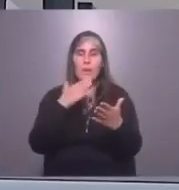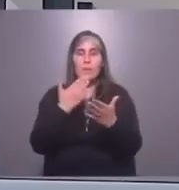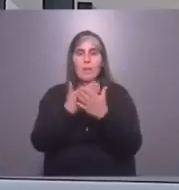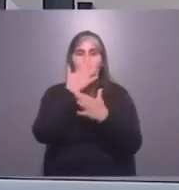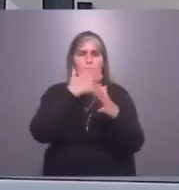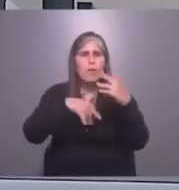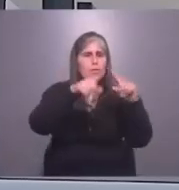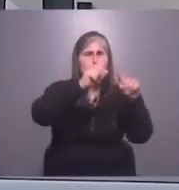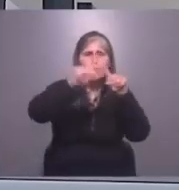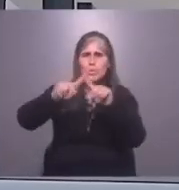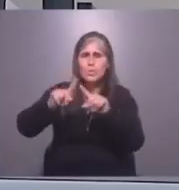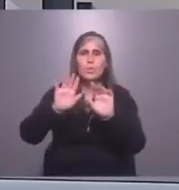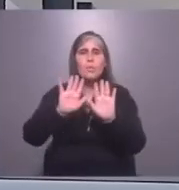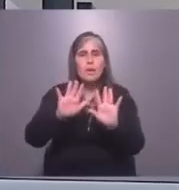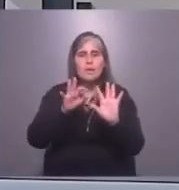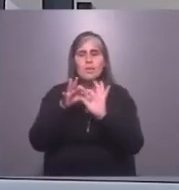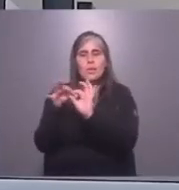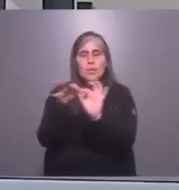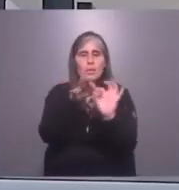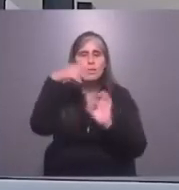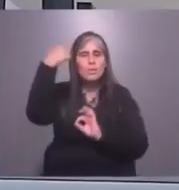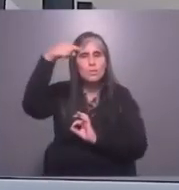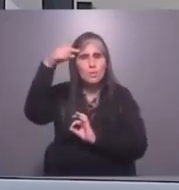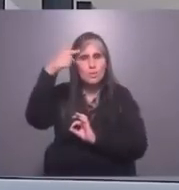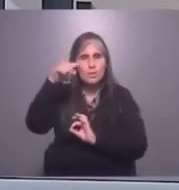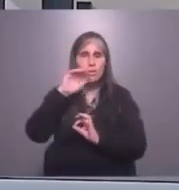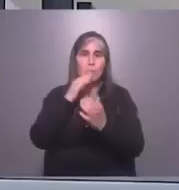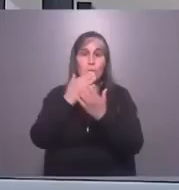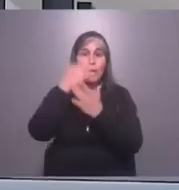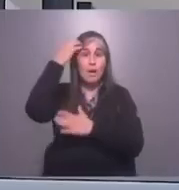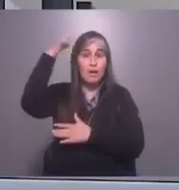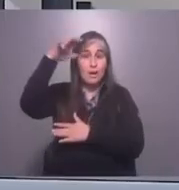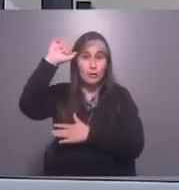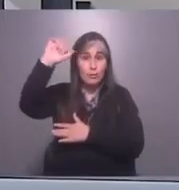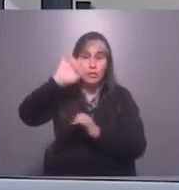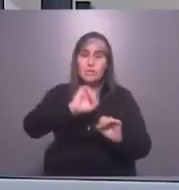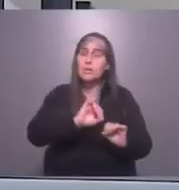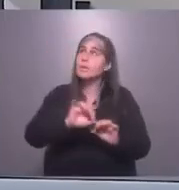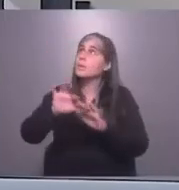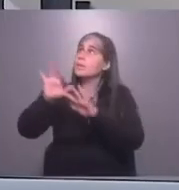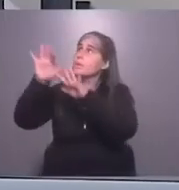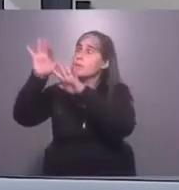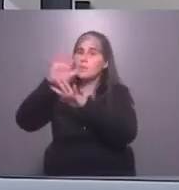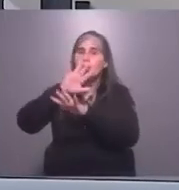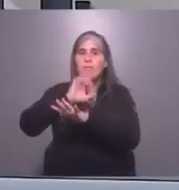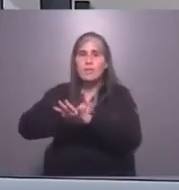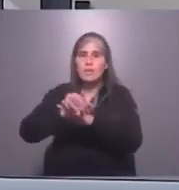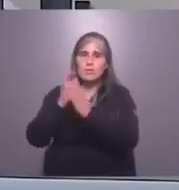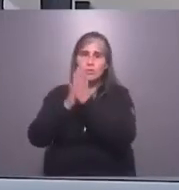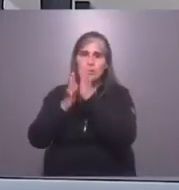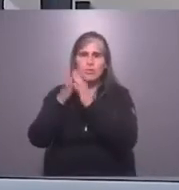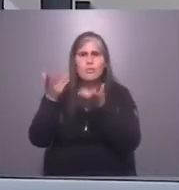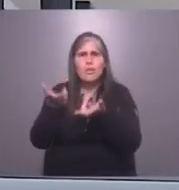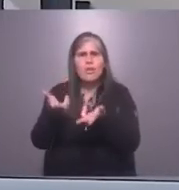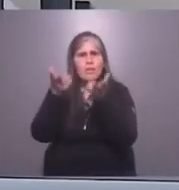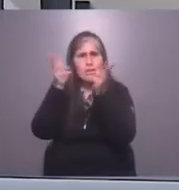só povo, que caminha para o vosso reino, na liberdade dos filhos de Deus, segundo o